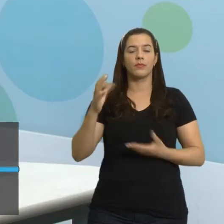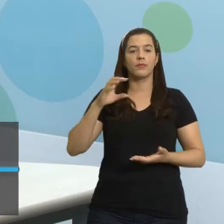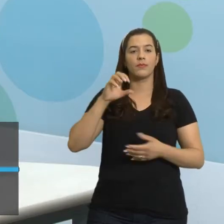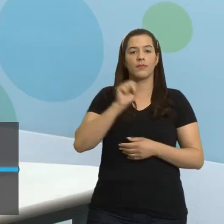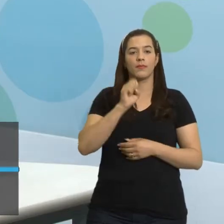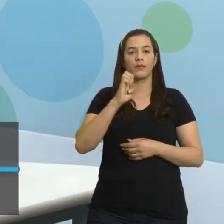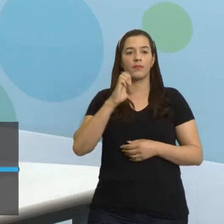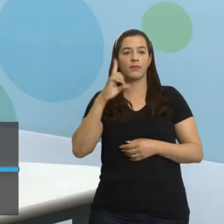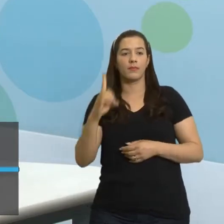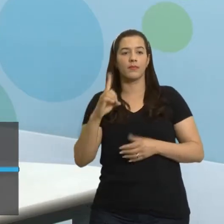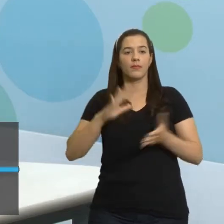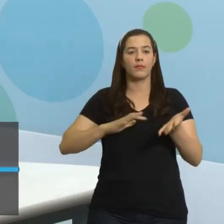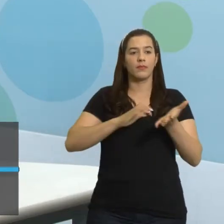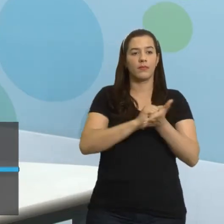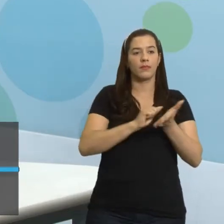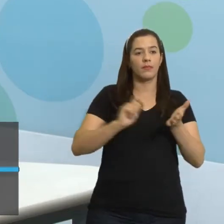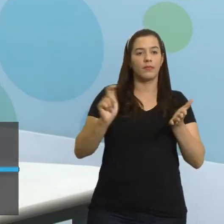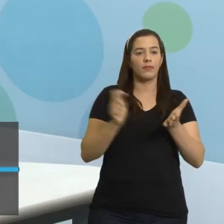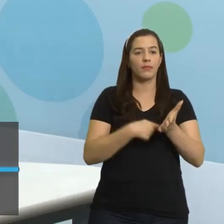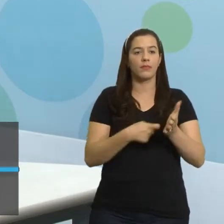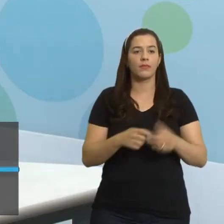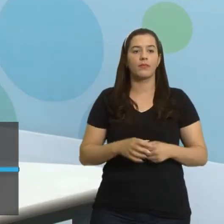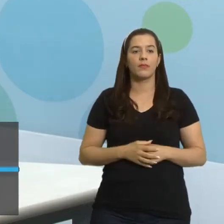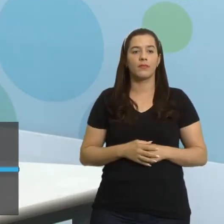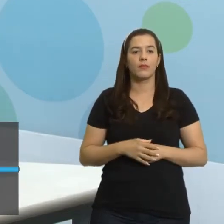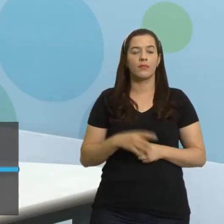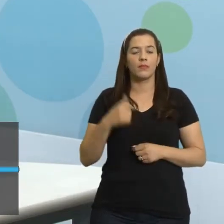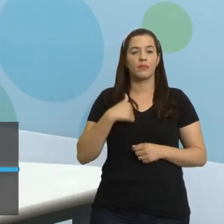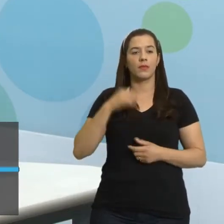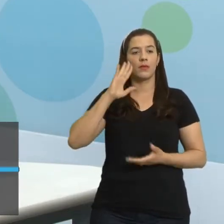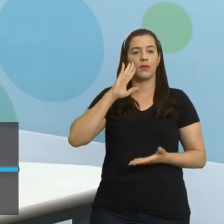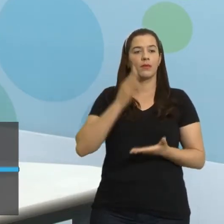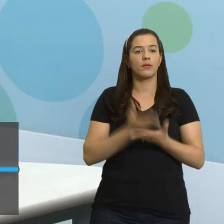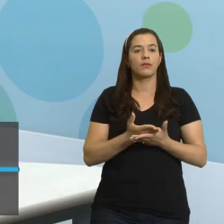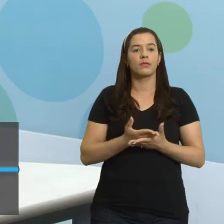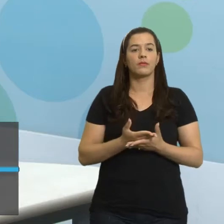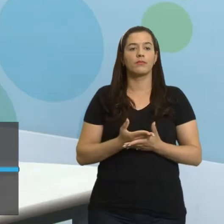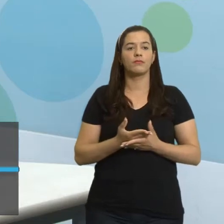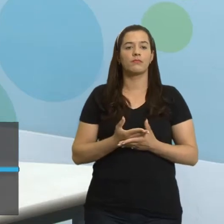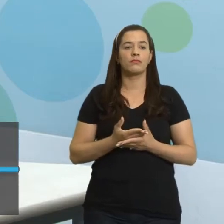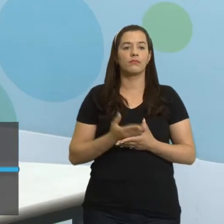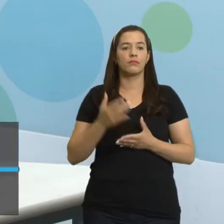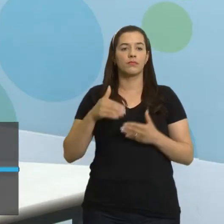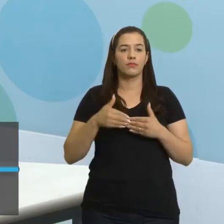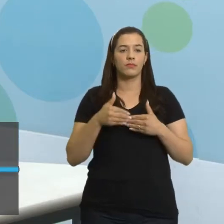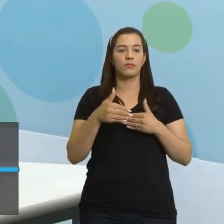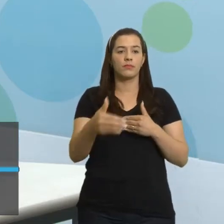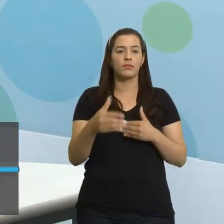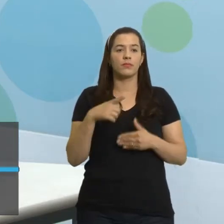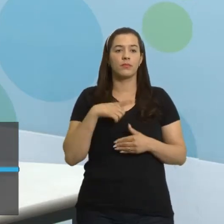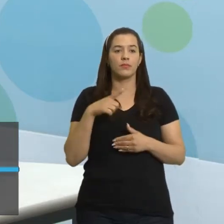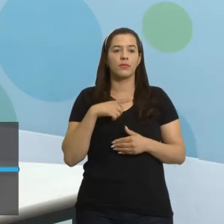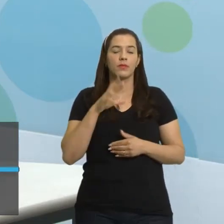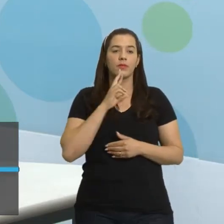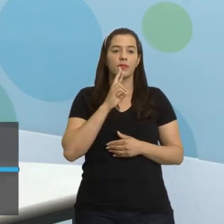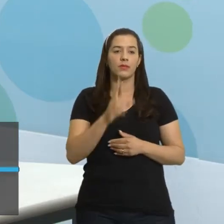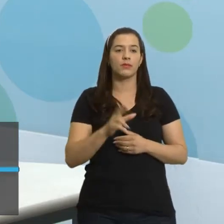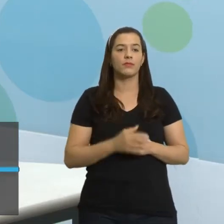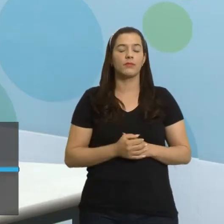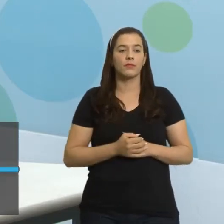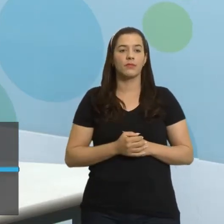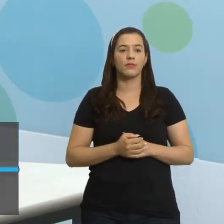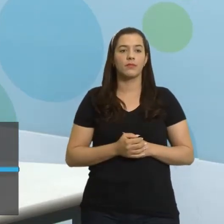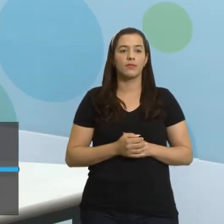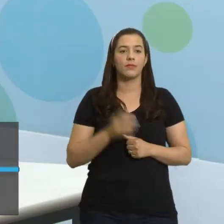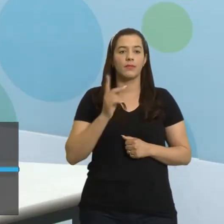os estudantes preencherem. Eu acredito que daqui a pouco eu tenho essa resposta.